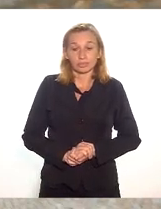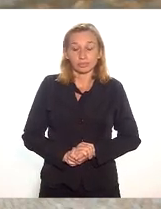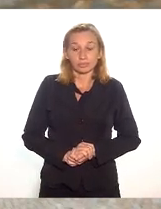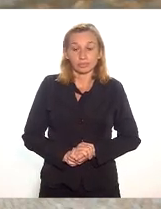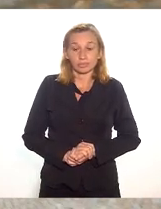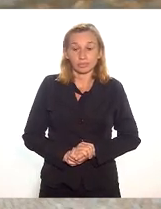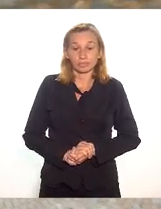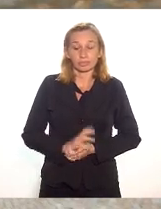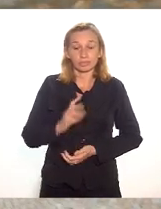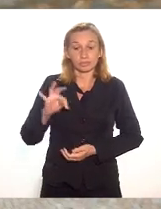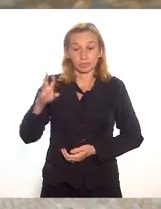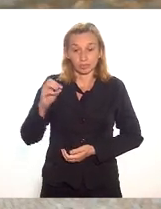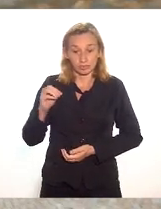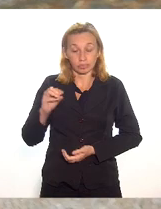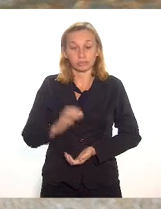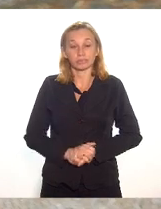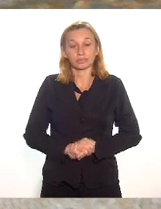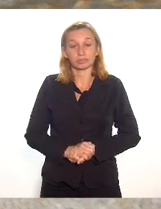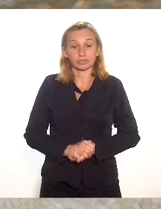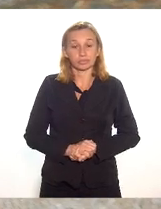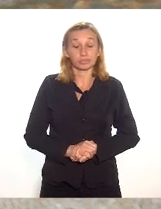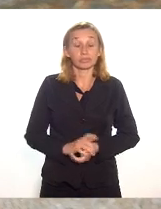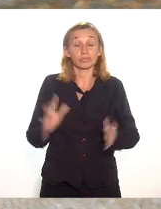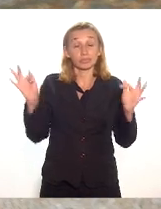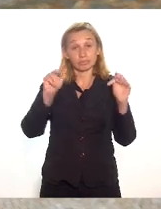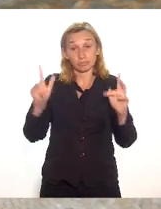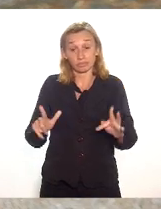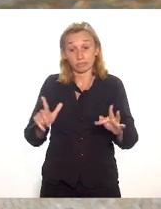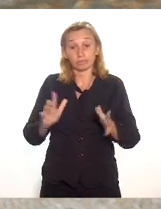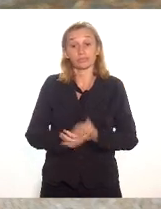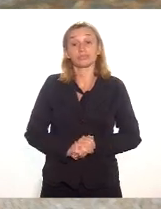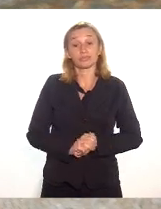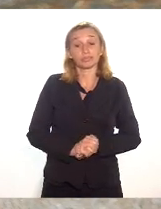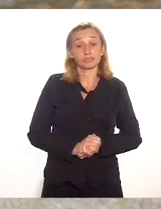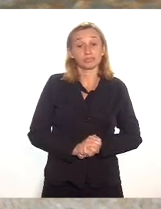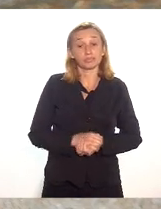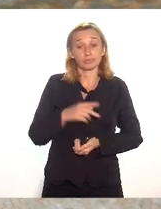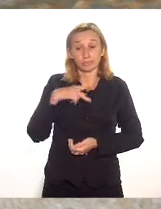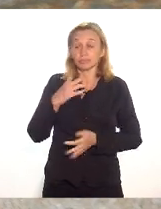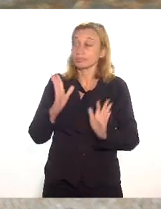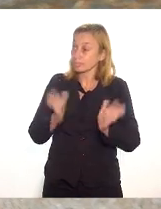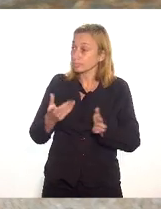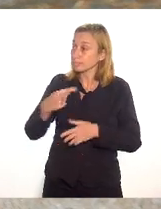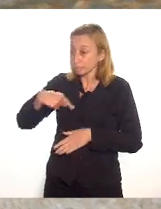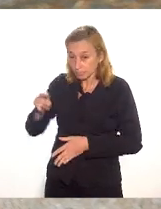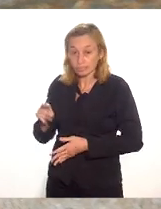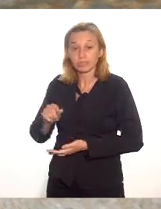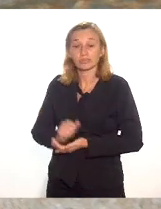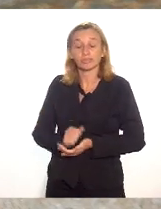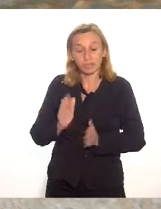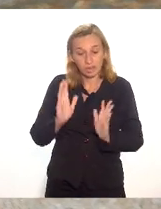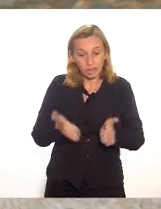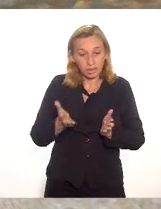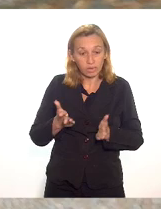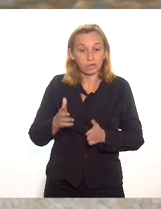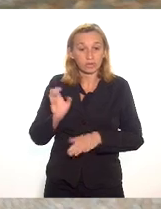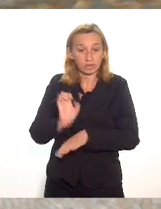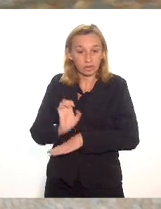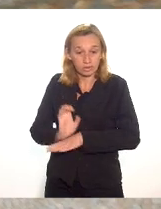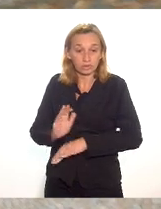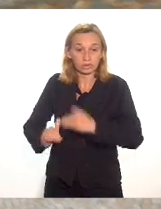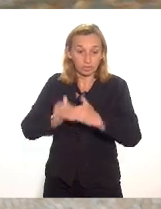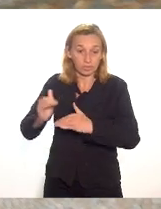interino Cláudio Castro. Isso me deixava feliz, que eu falava, agora o governo vai, agora esse estado do Rio